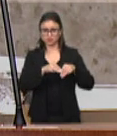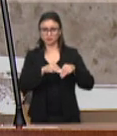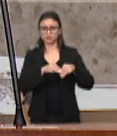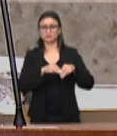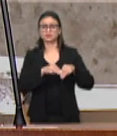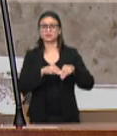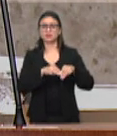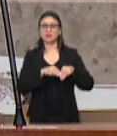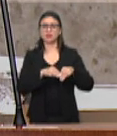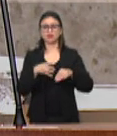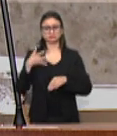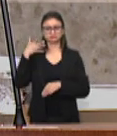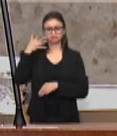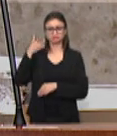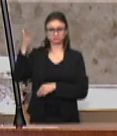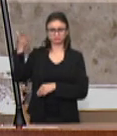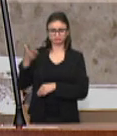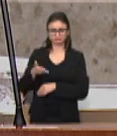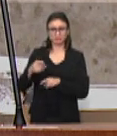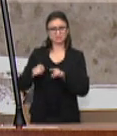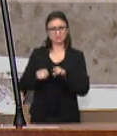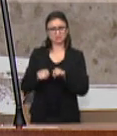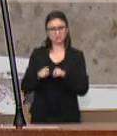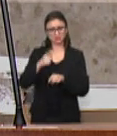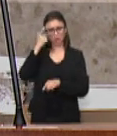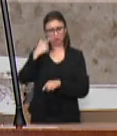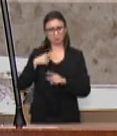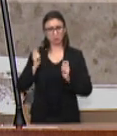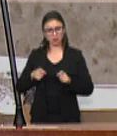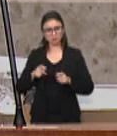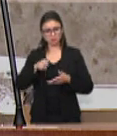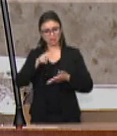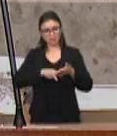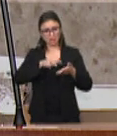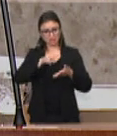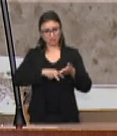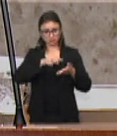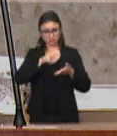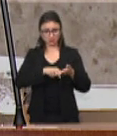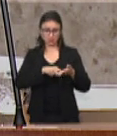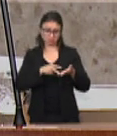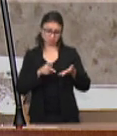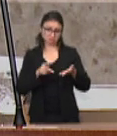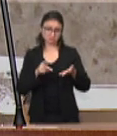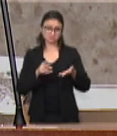passar a palavra a Vossa Excelência, mas também eu posso proceder à leitura. Assim,